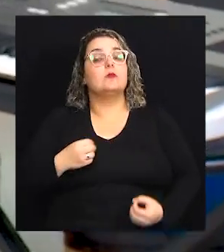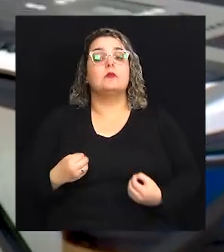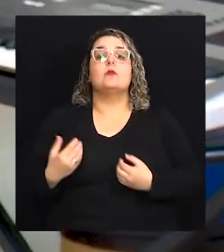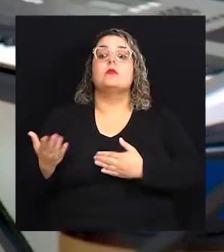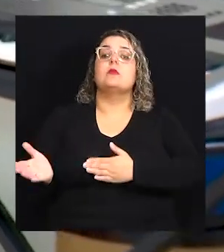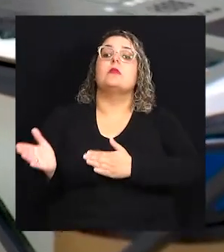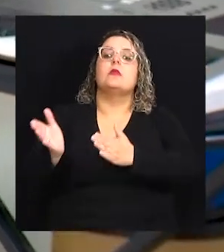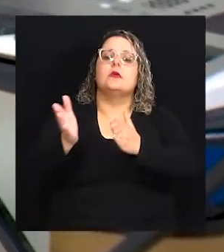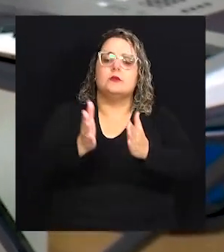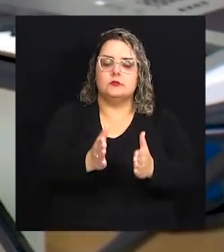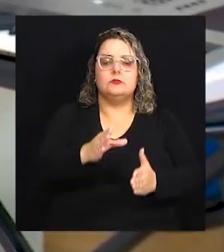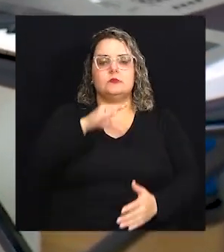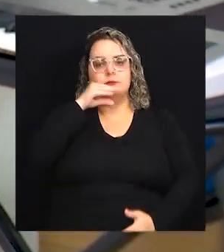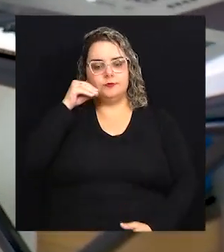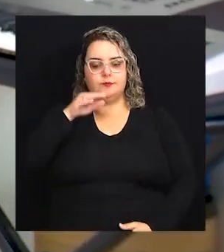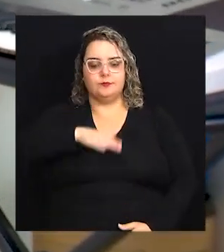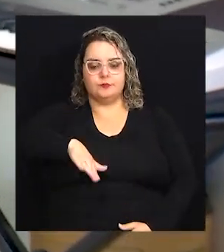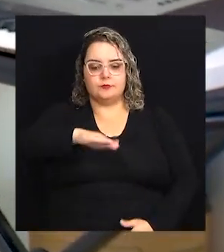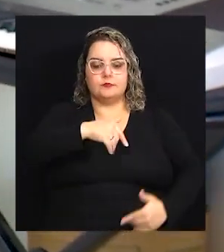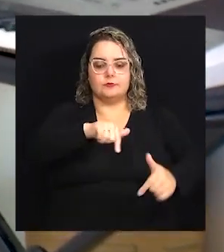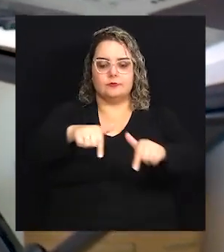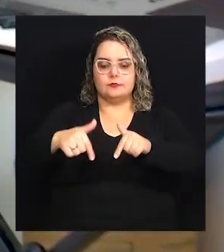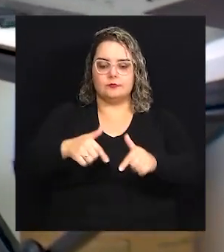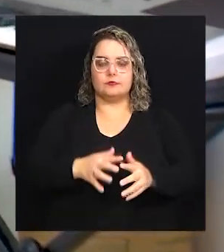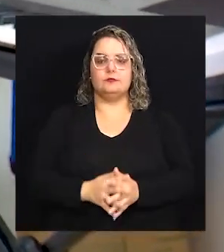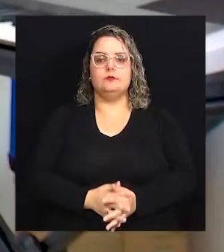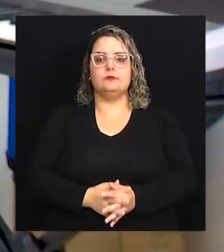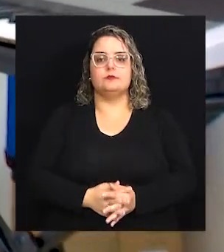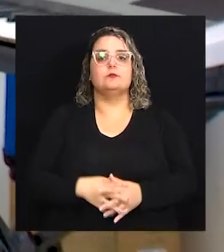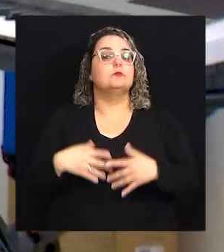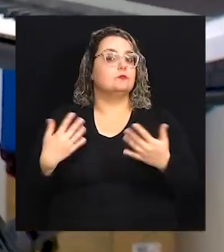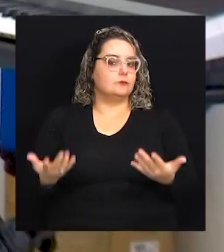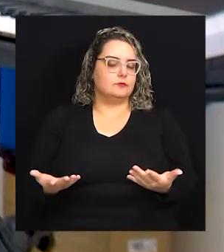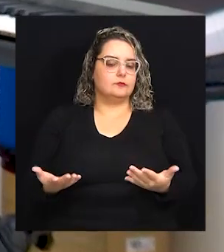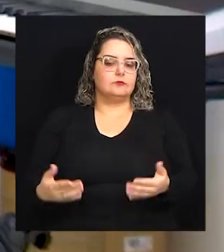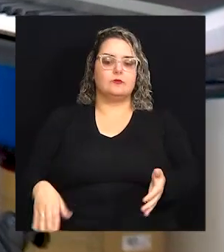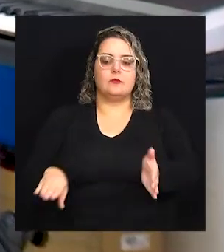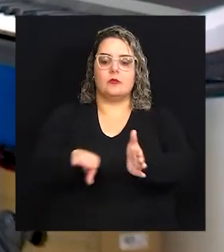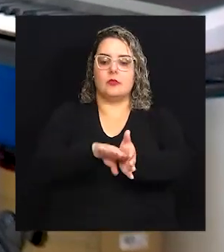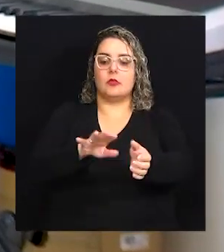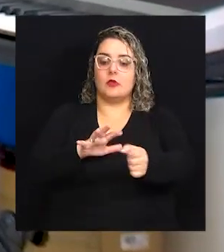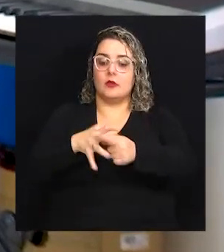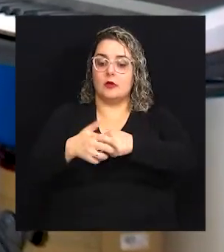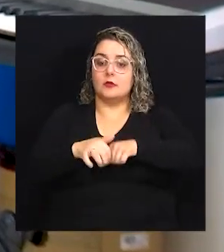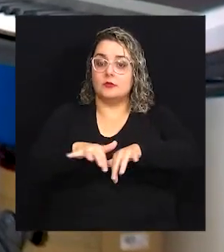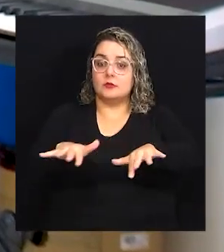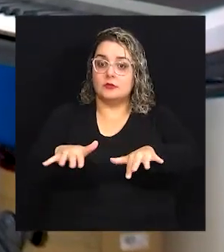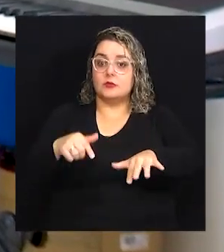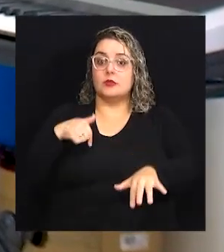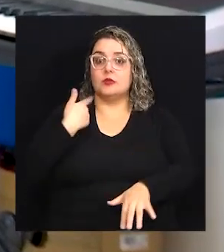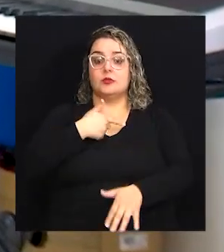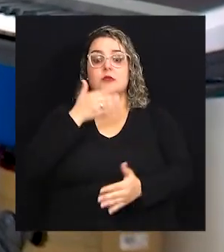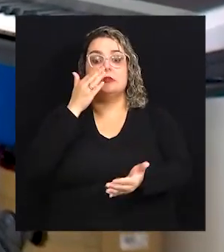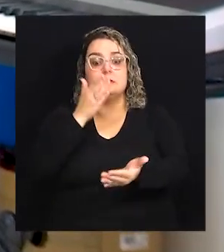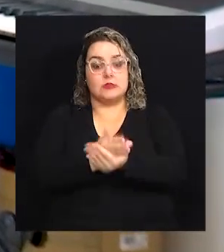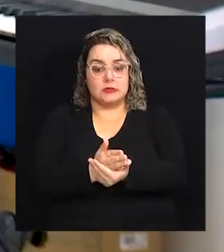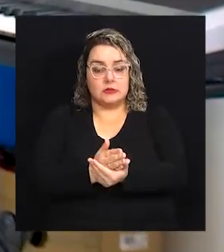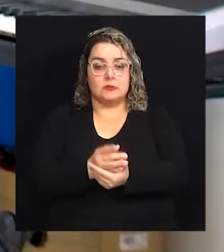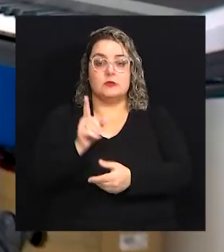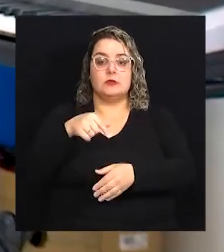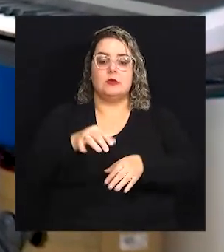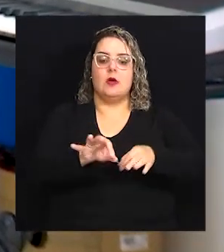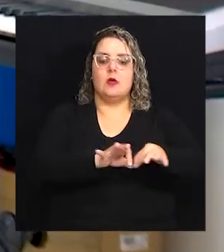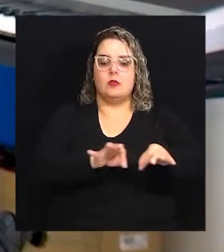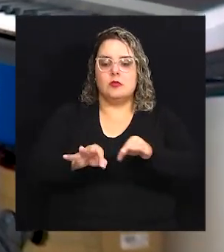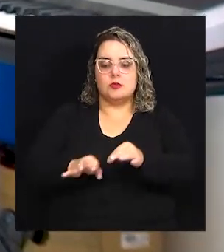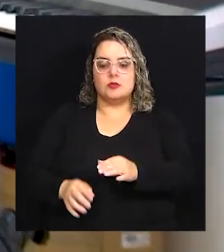função é direcionar esses adolescentes para o mercado de trabalho. Então, veio a pandemia, nós paramos,